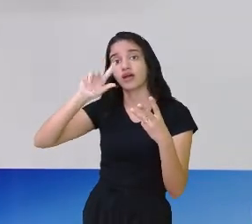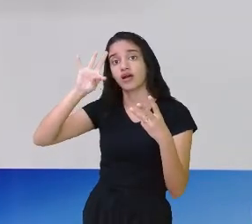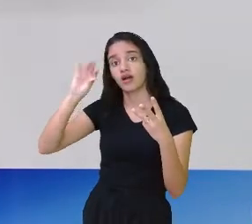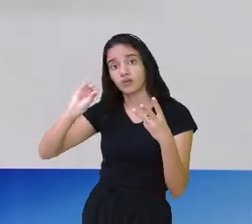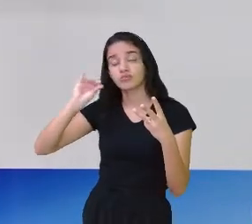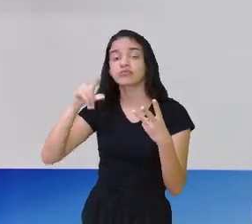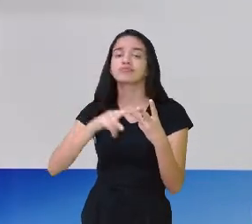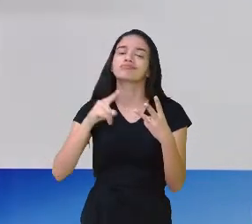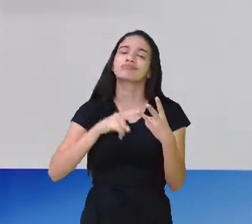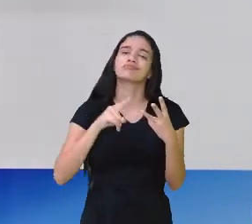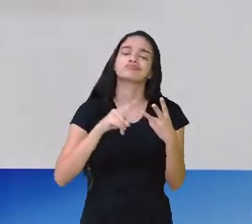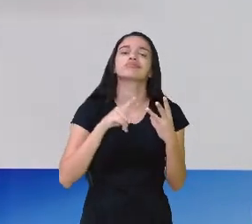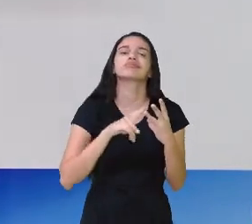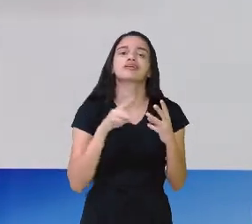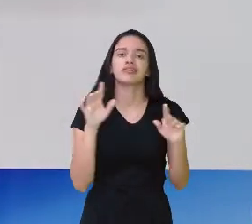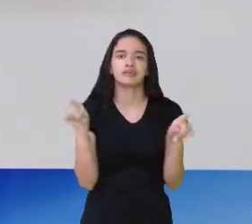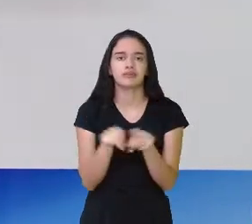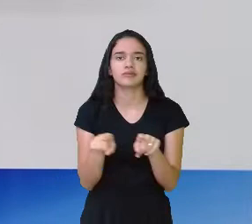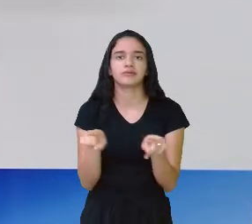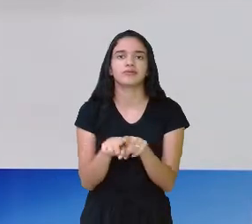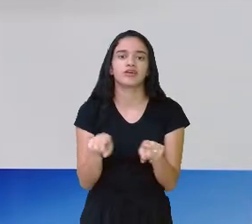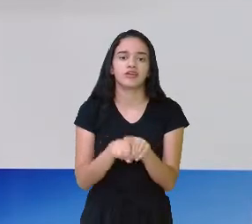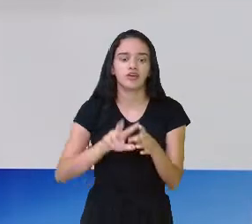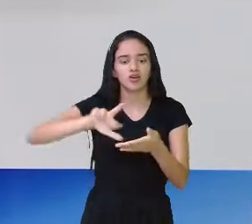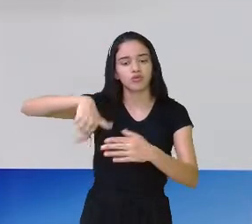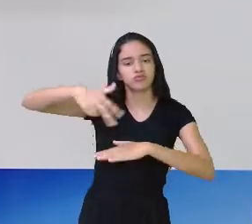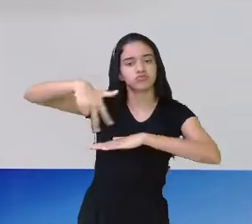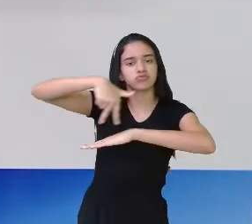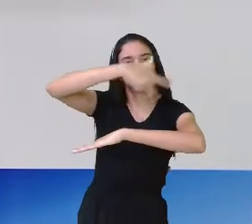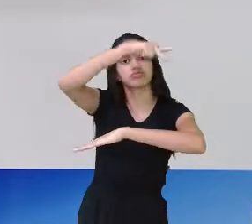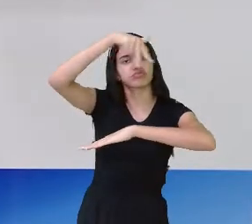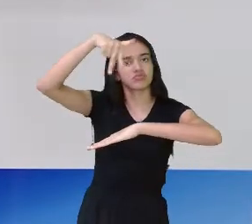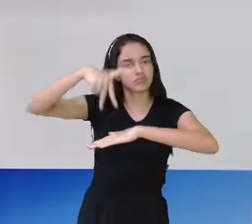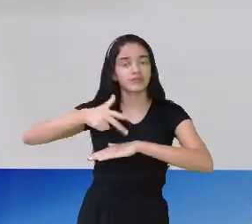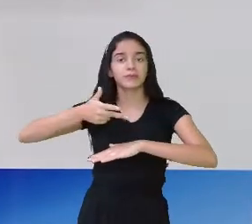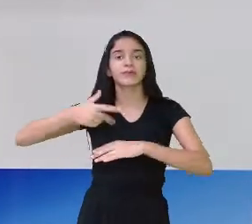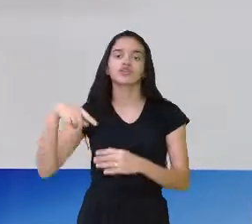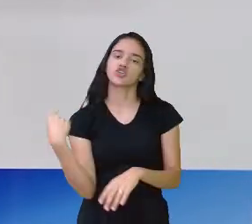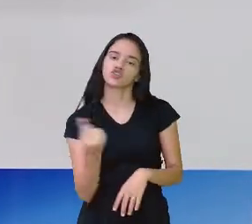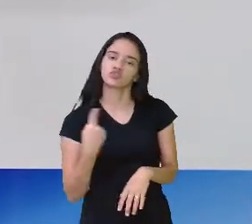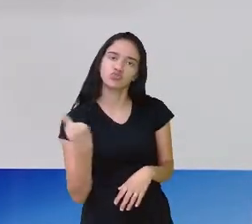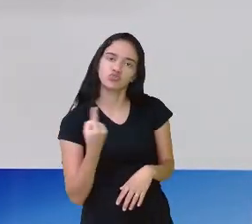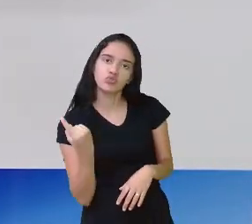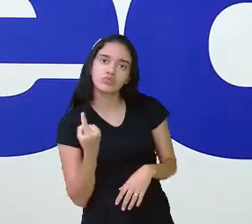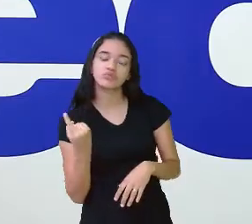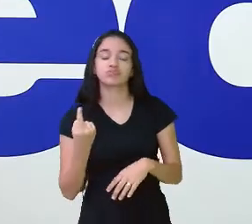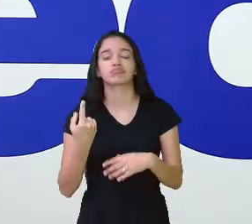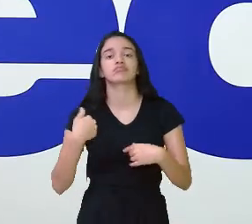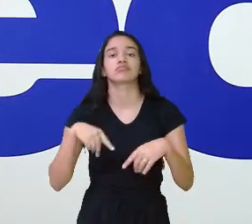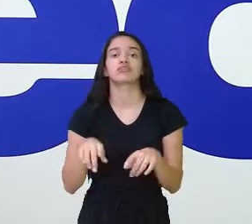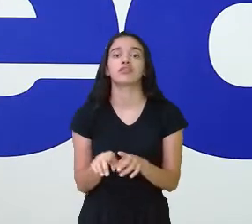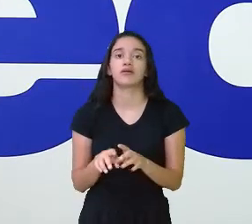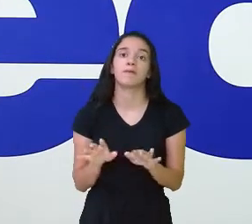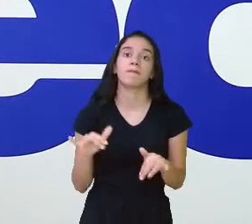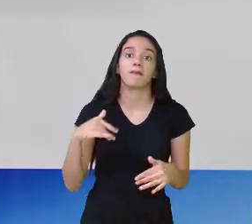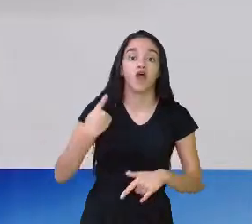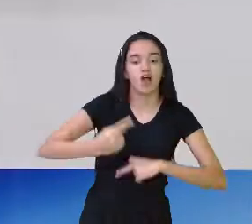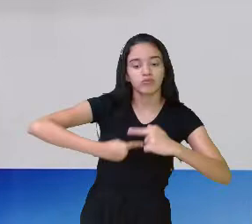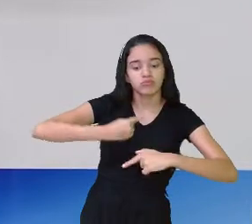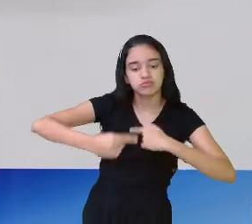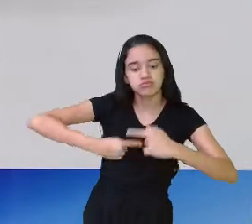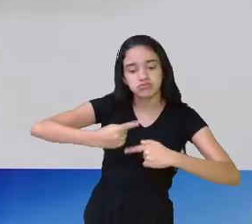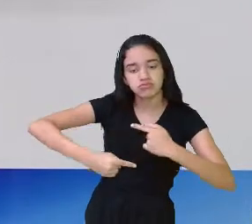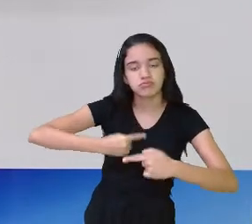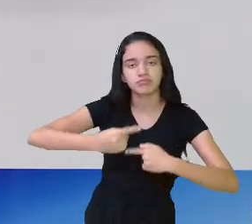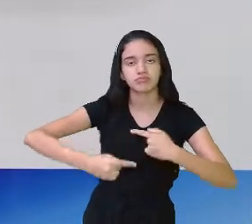né? Com aqueles giros. Com acrobacias. Né, com acrobacias. Giros, piruetas, né? Ou rolar pelo